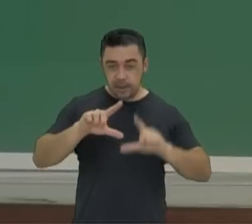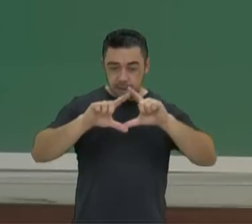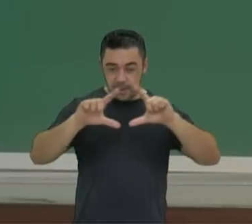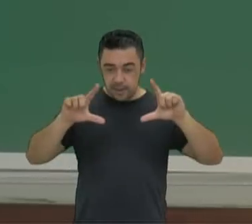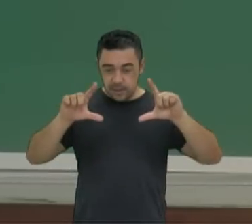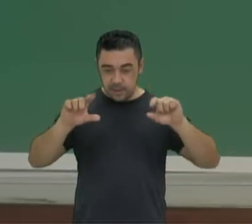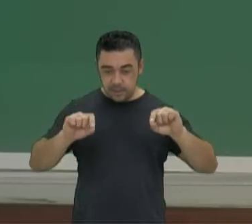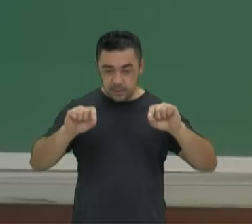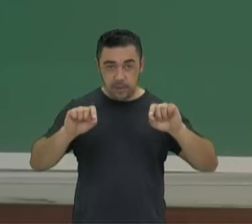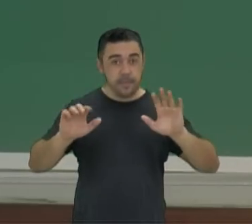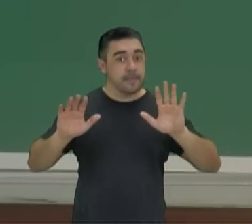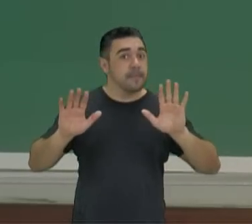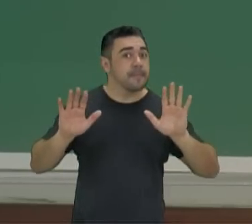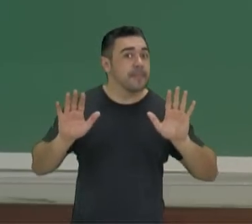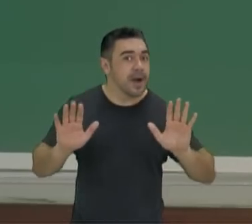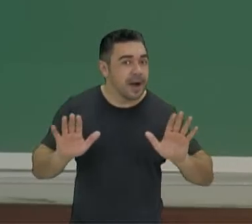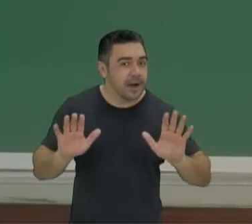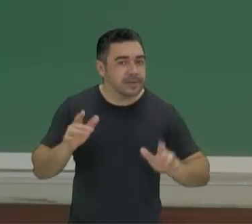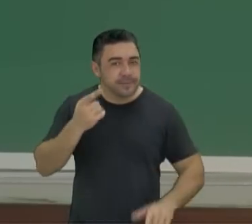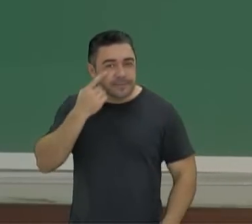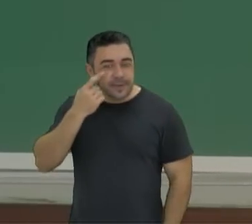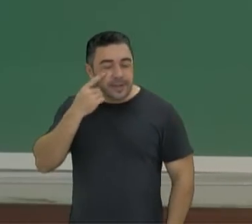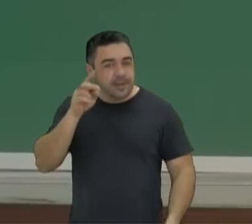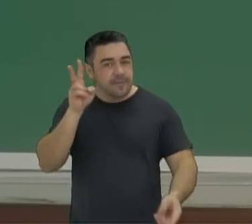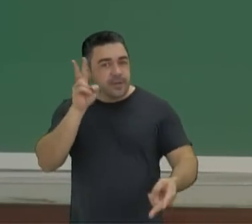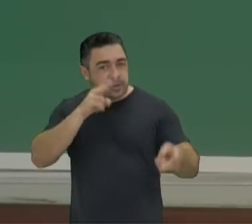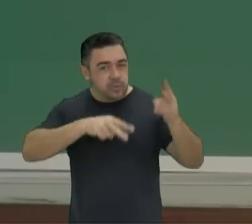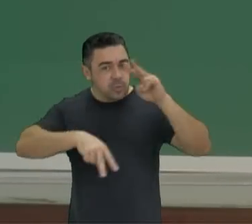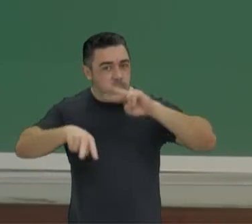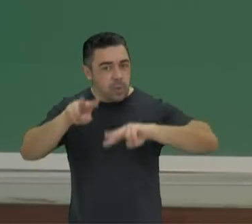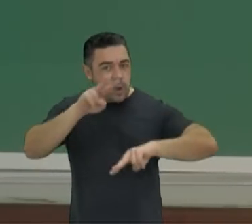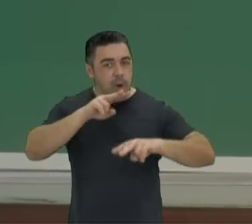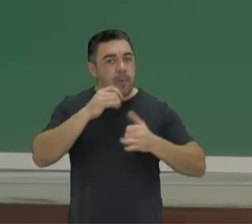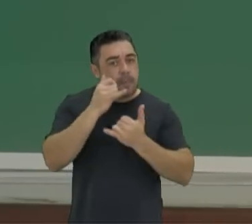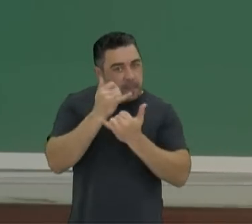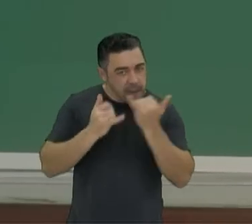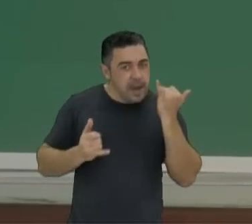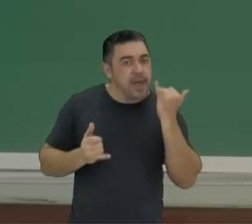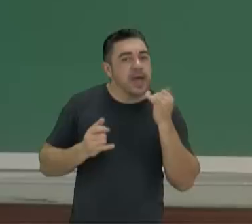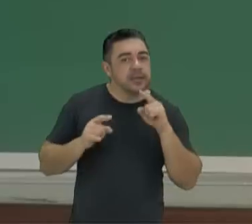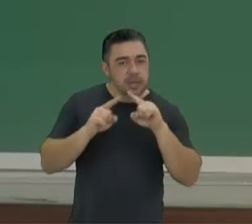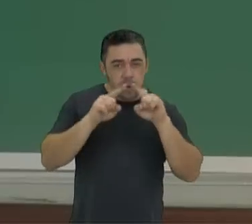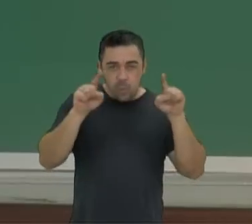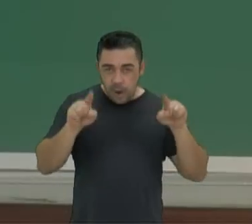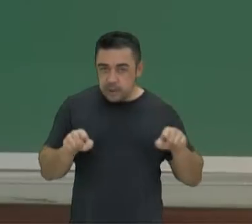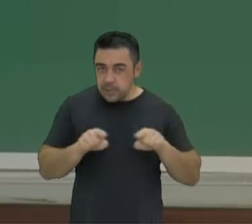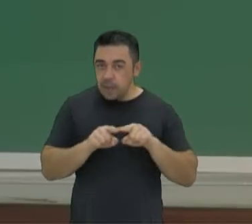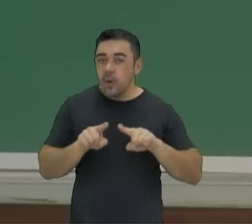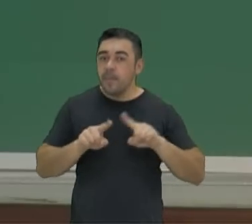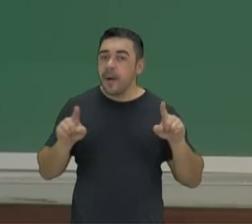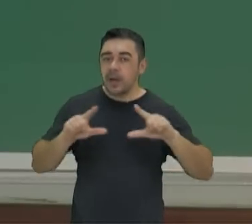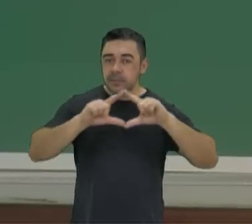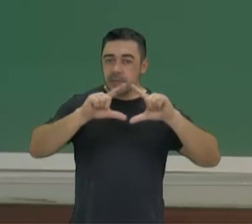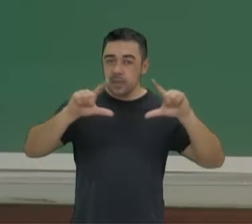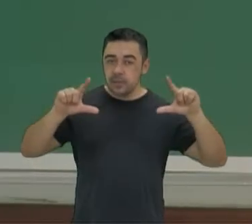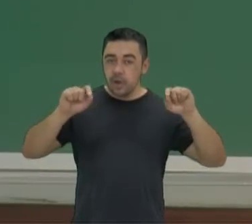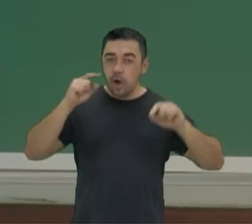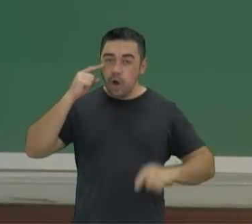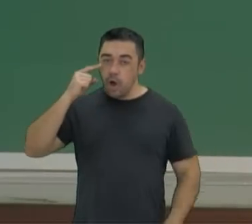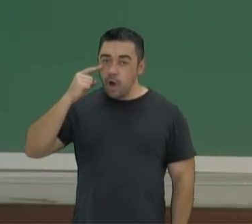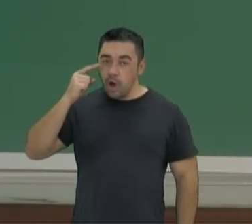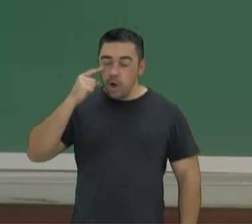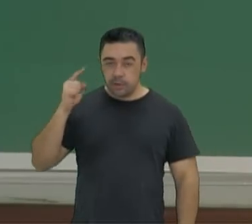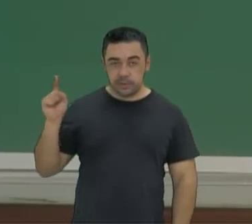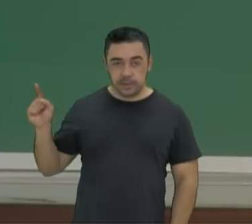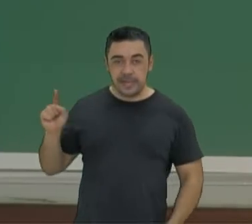retângulo. Embora visualmente pareça um quadrado, a gente tem que levar em consideração o quê? A medida.